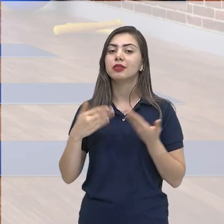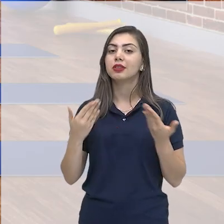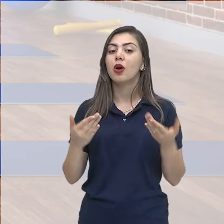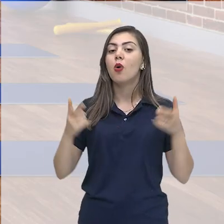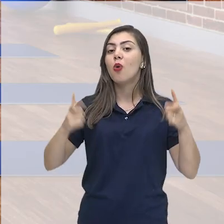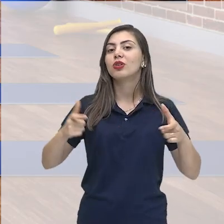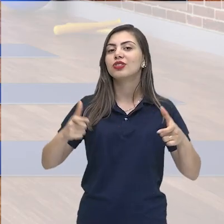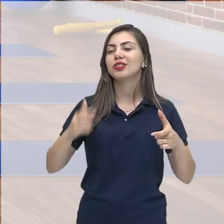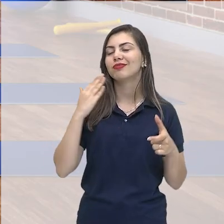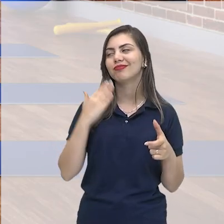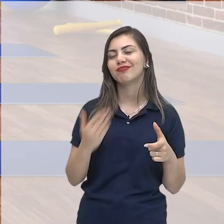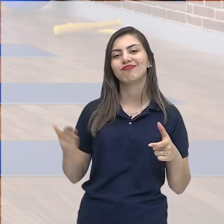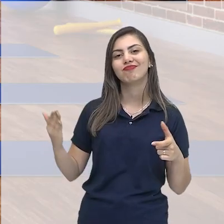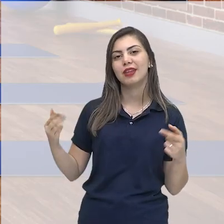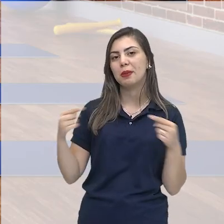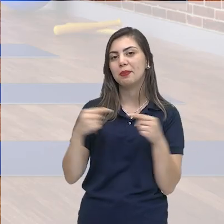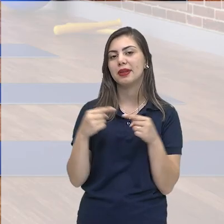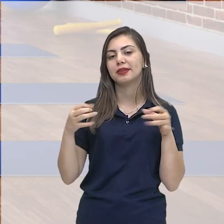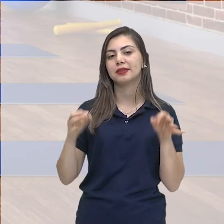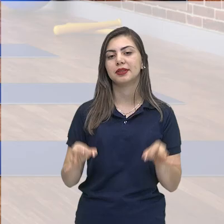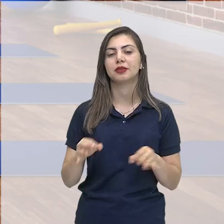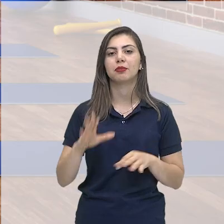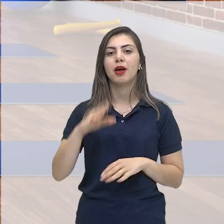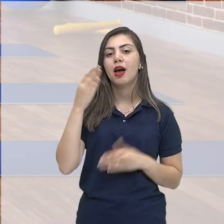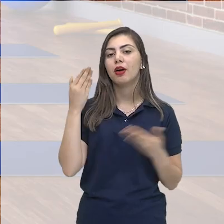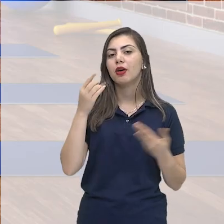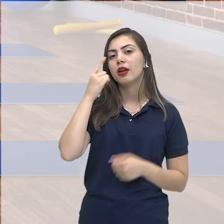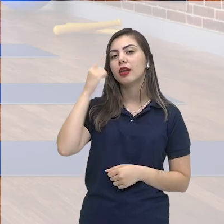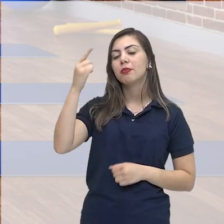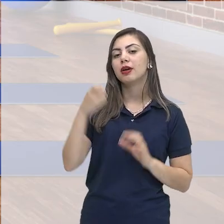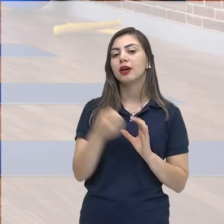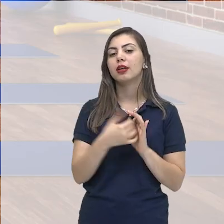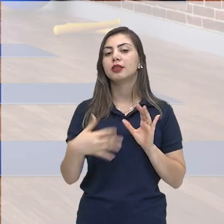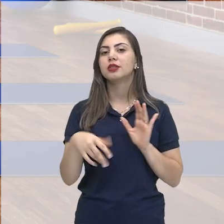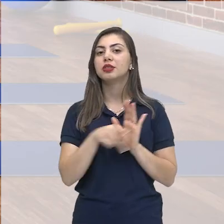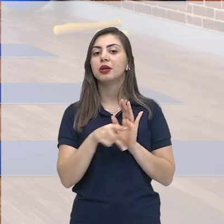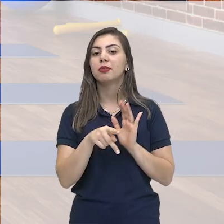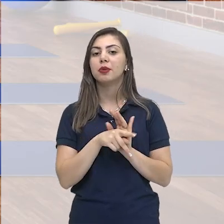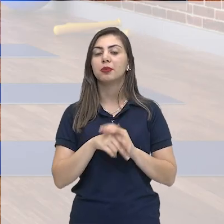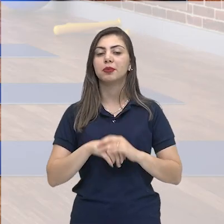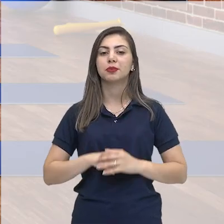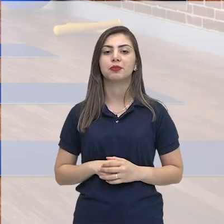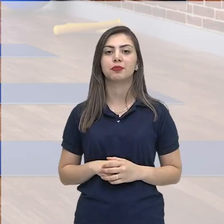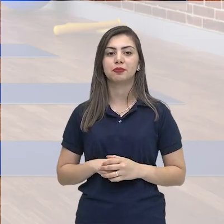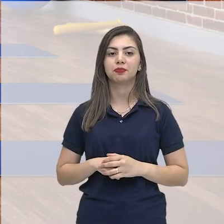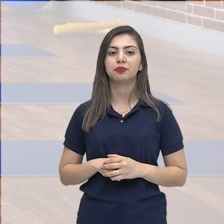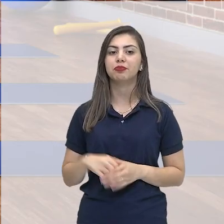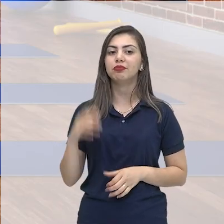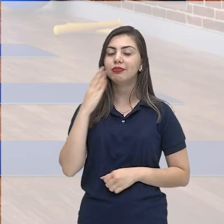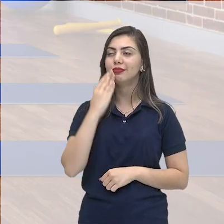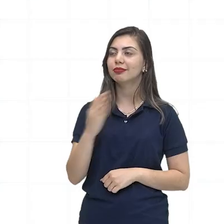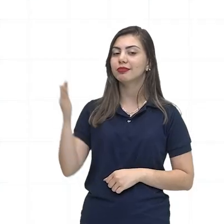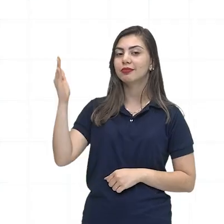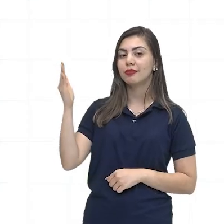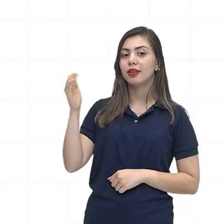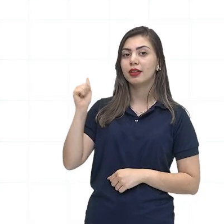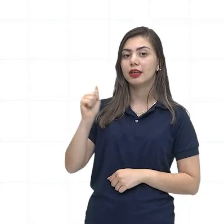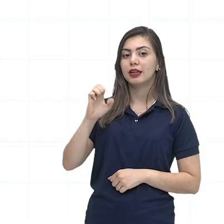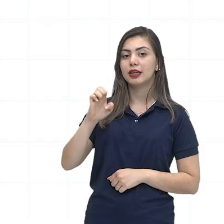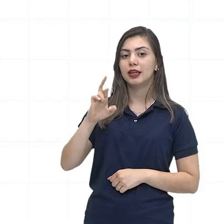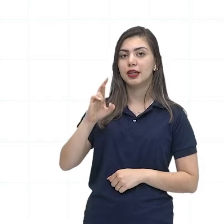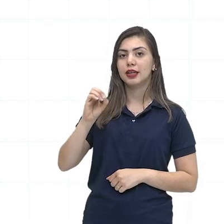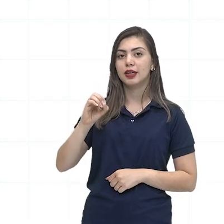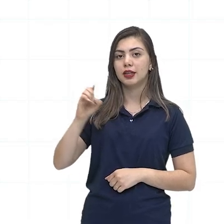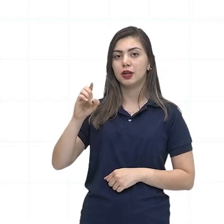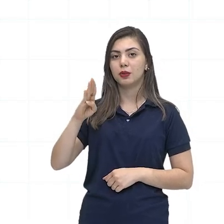Então, acontece nesse espaço. Vamos relembrar aí um pouquinho das características da ginástica aeróbica? Então, olha só,